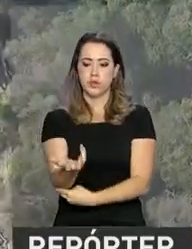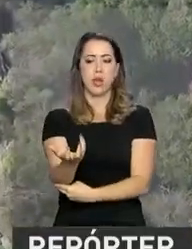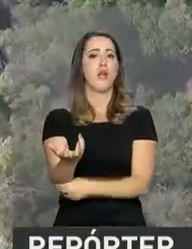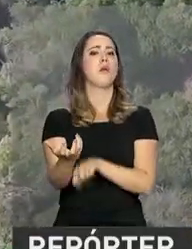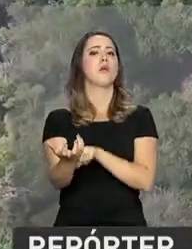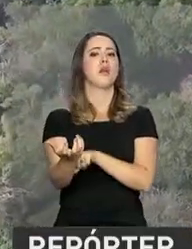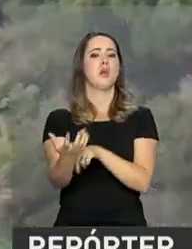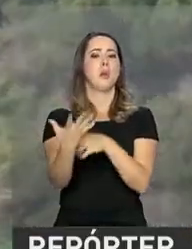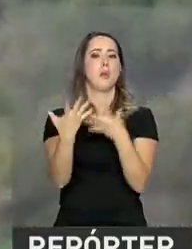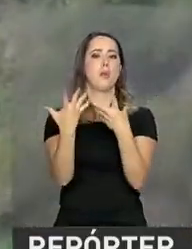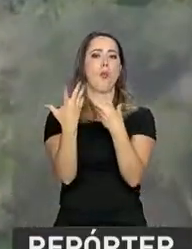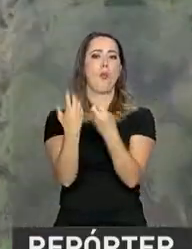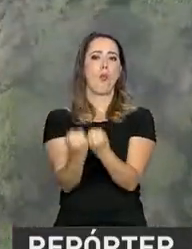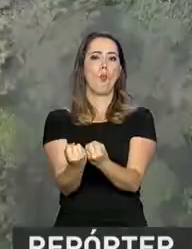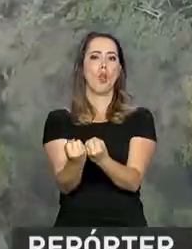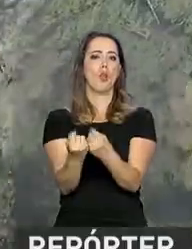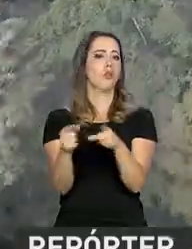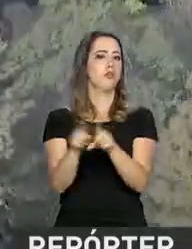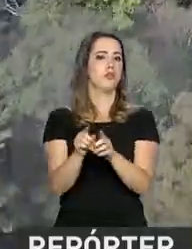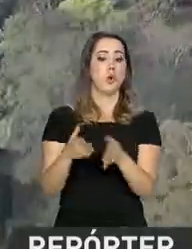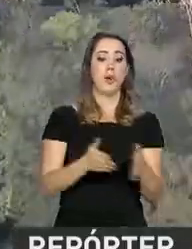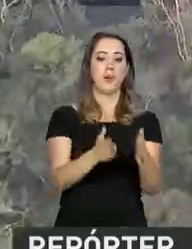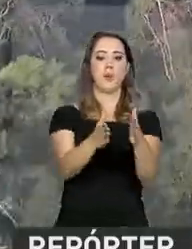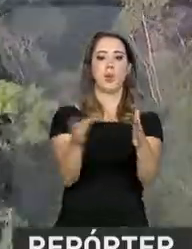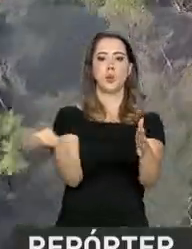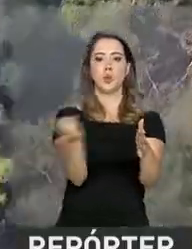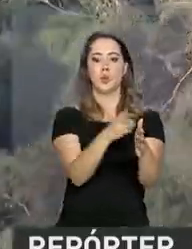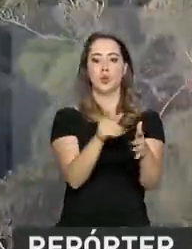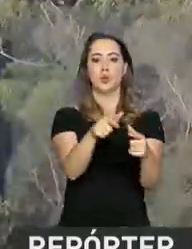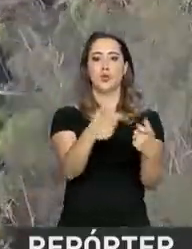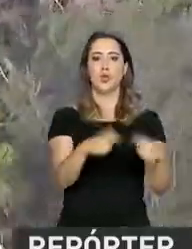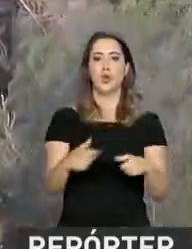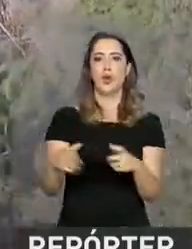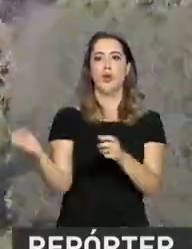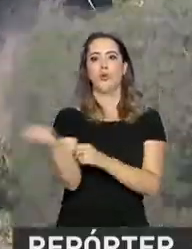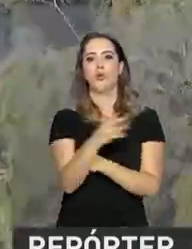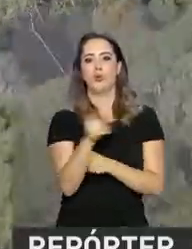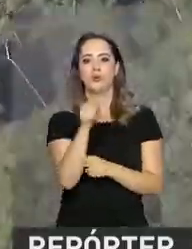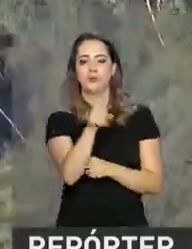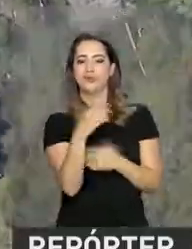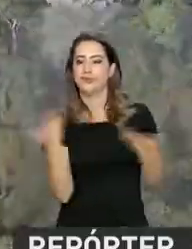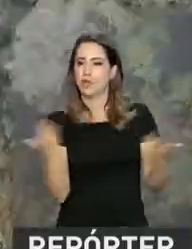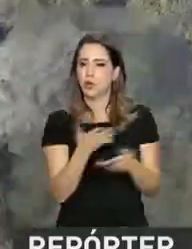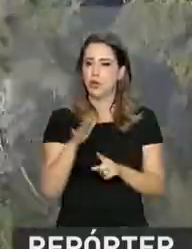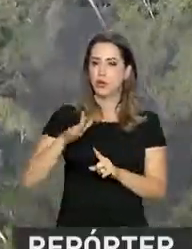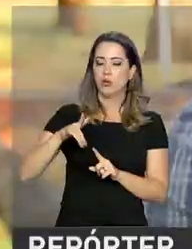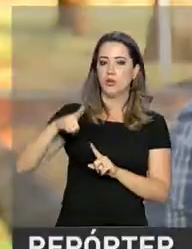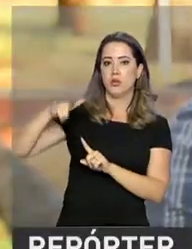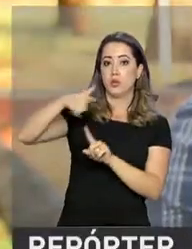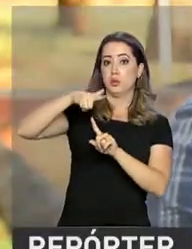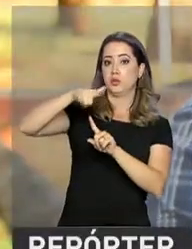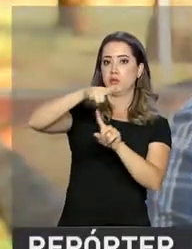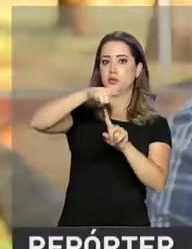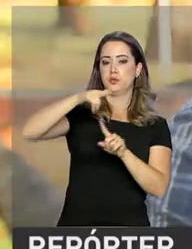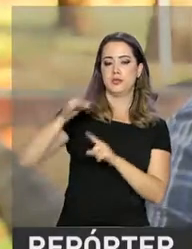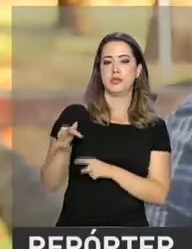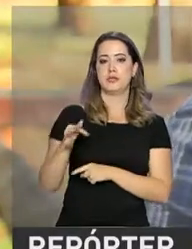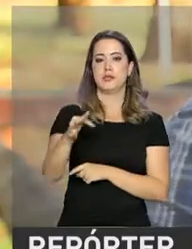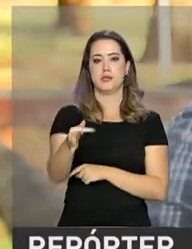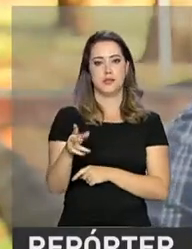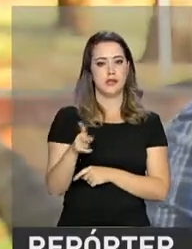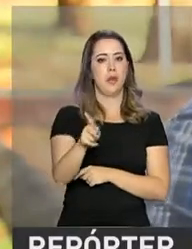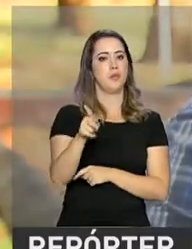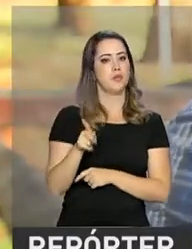uma árvore perdeu as folhas se uma trilha foi aberta e um pátio foi aberto e com vôos sucessivos mas conseguimos